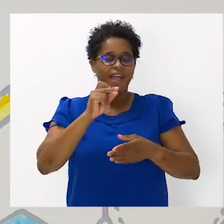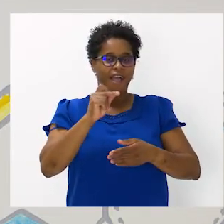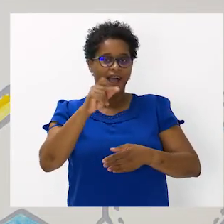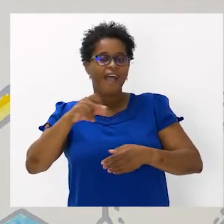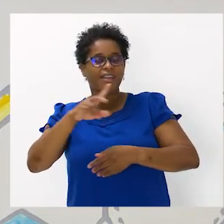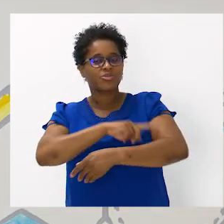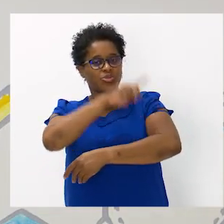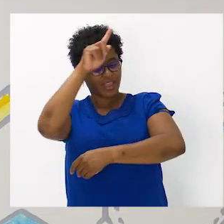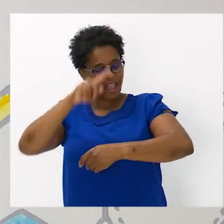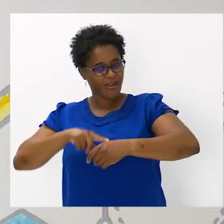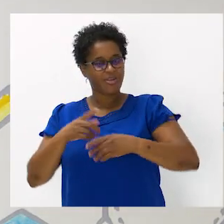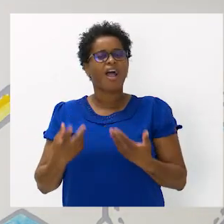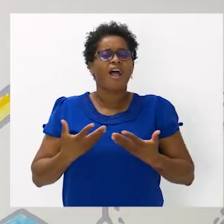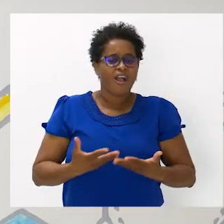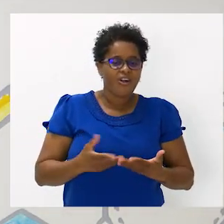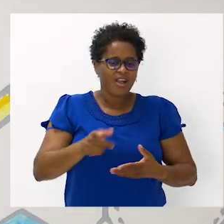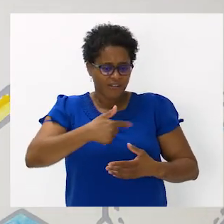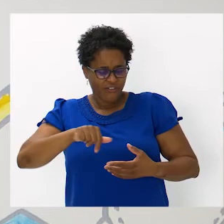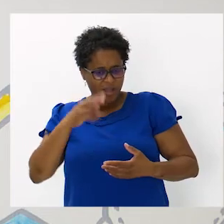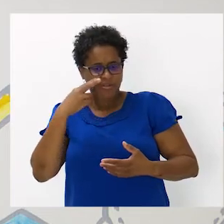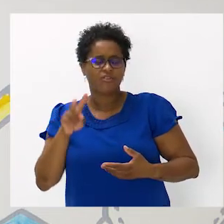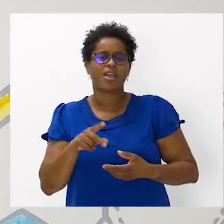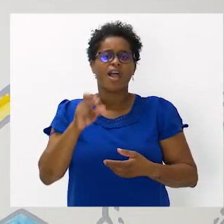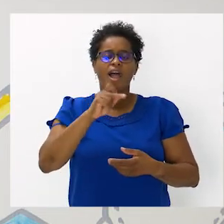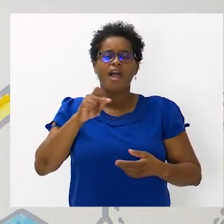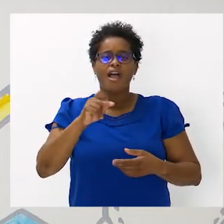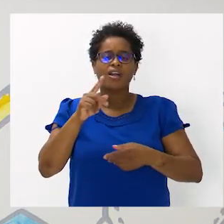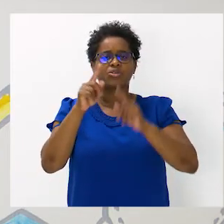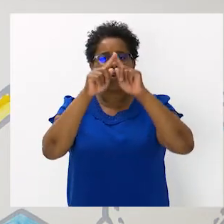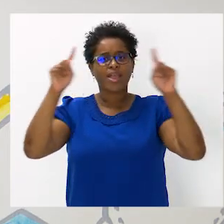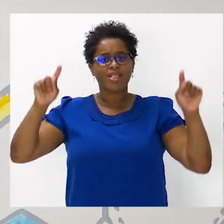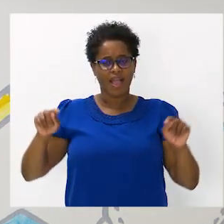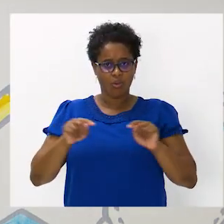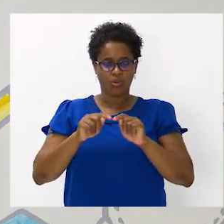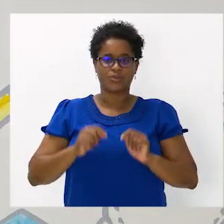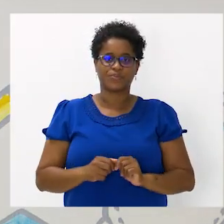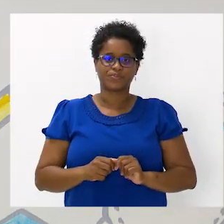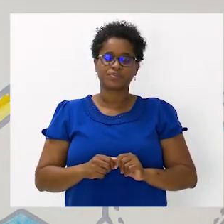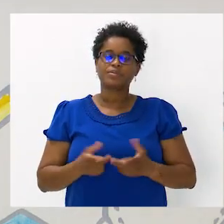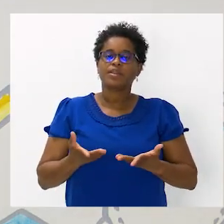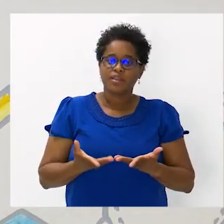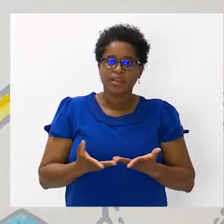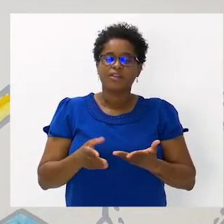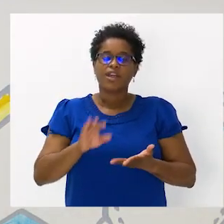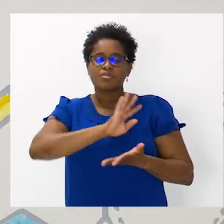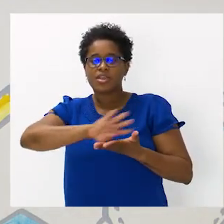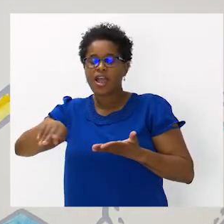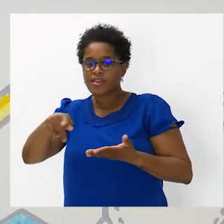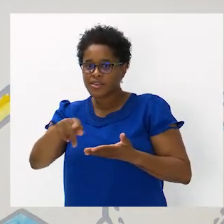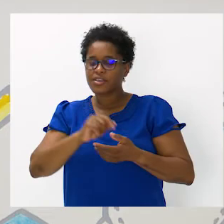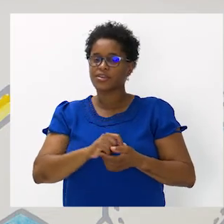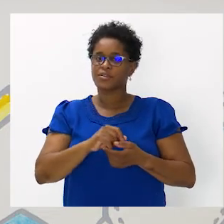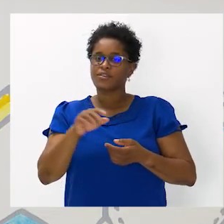área do triângulo. Agora vamos ver a área do retângulo. Vamos